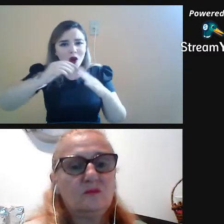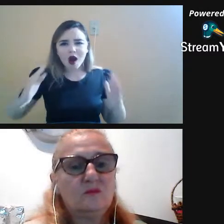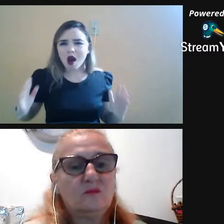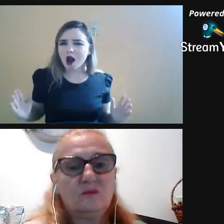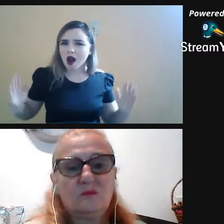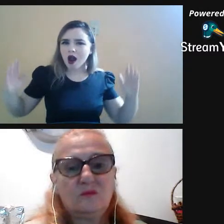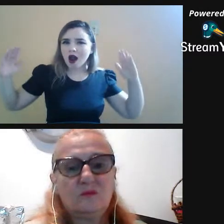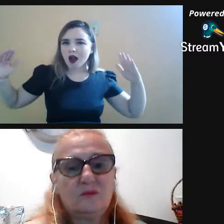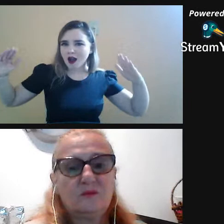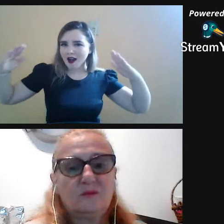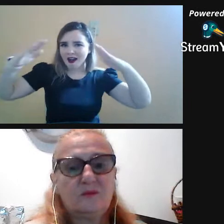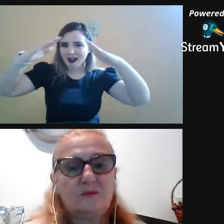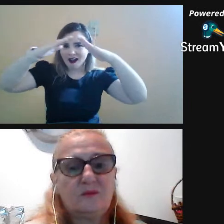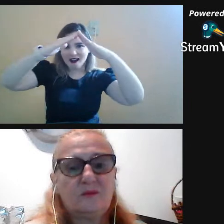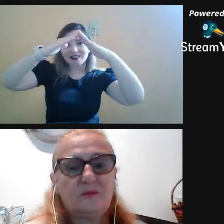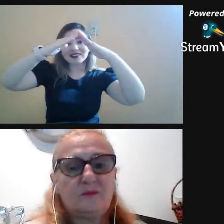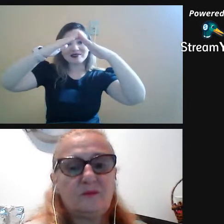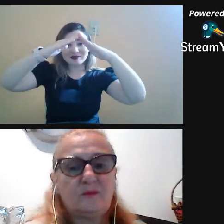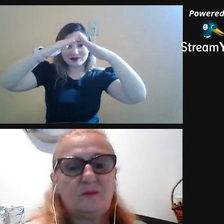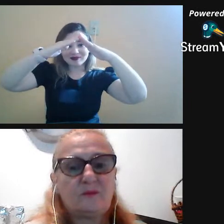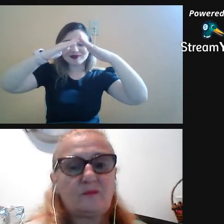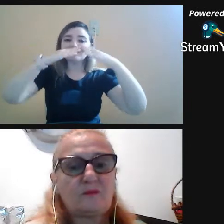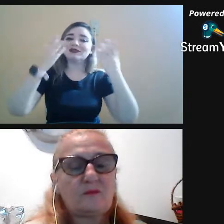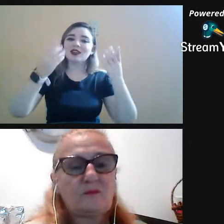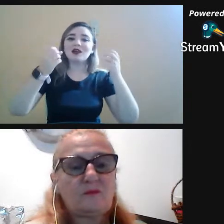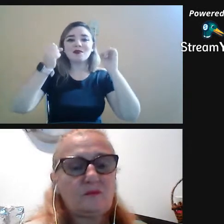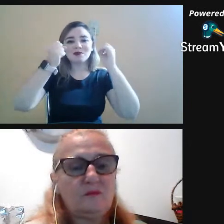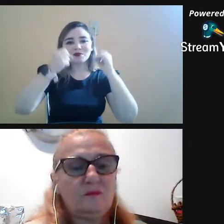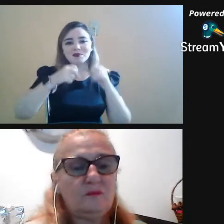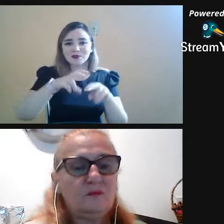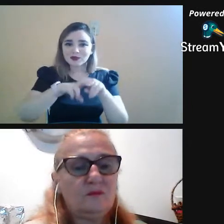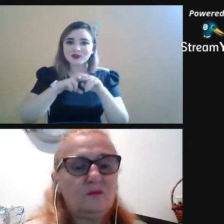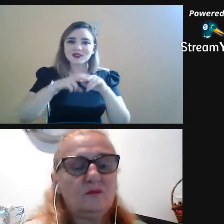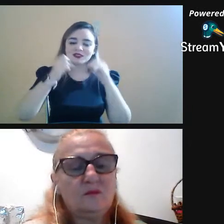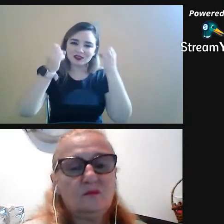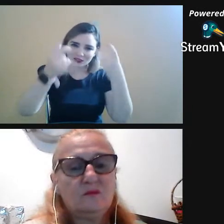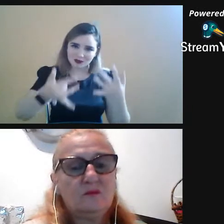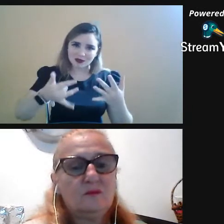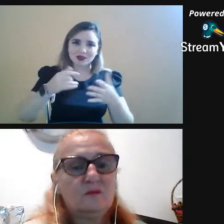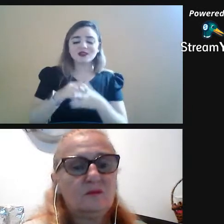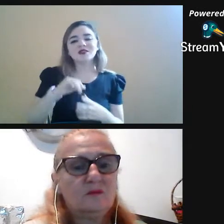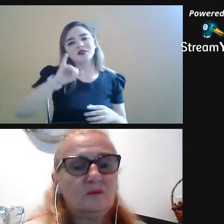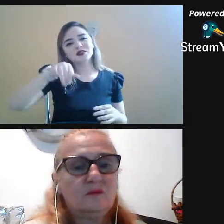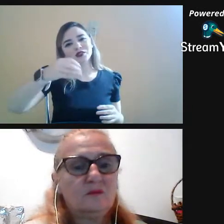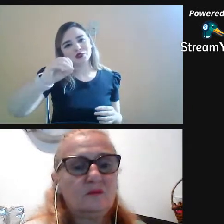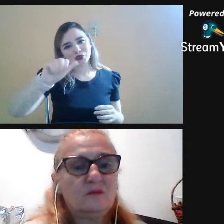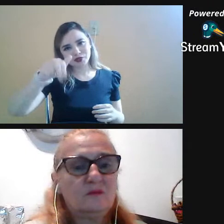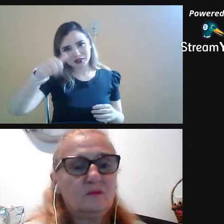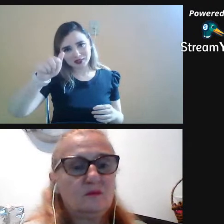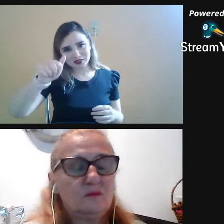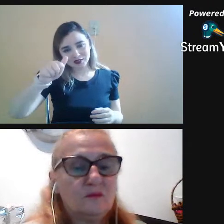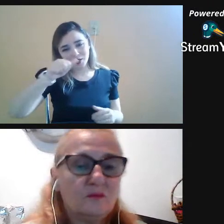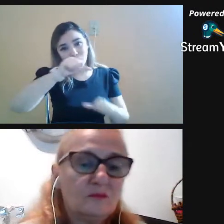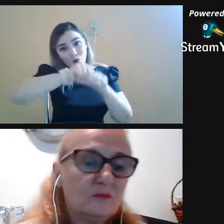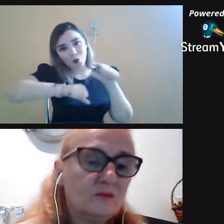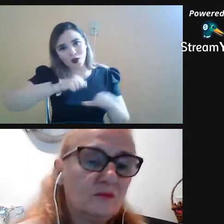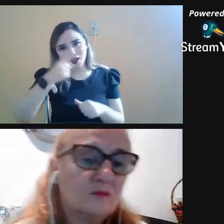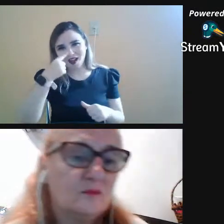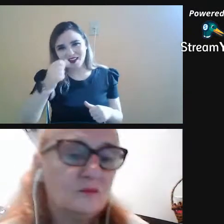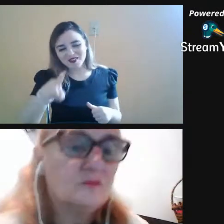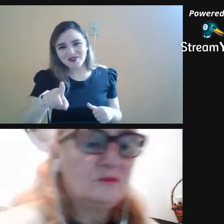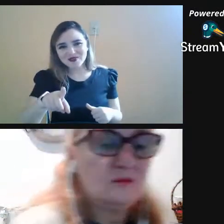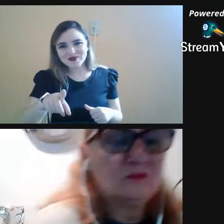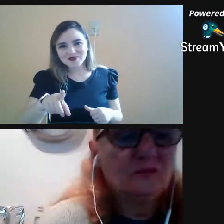casa. É disso que eu estava falando, Joana. É transformar o lixo em algo que pode ser